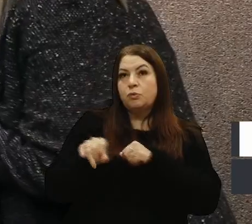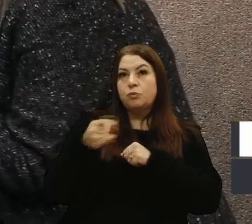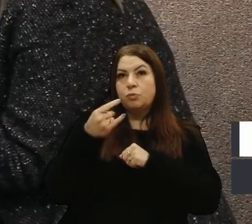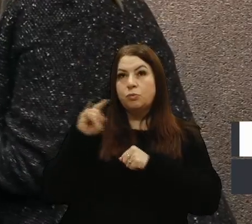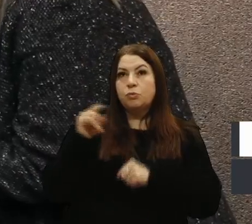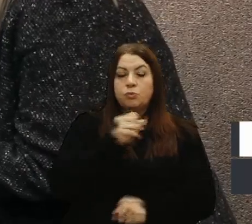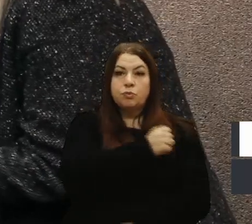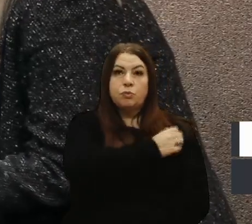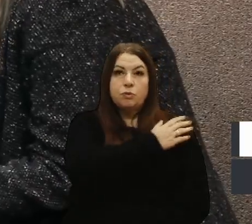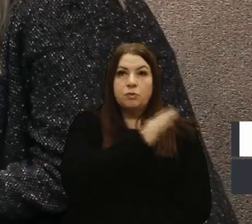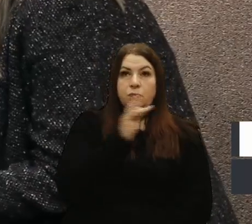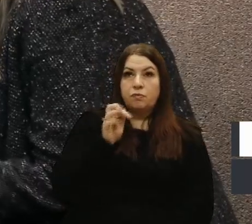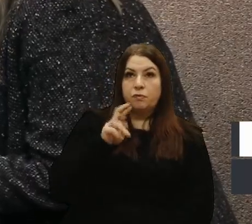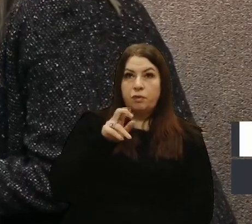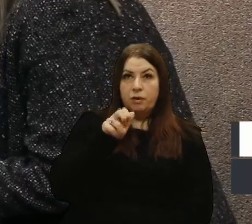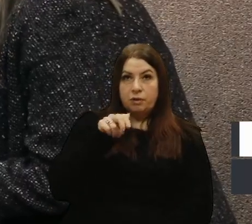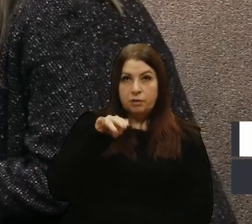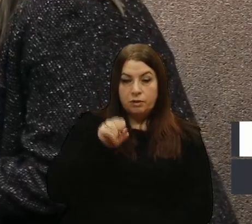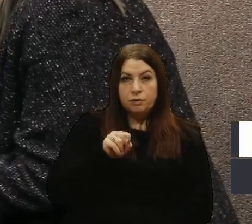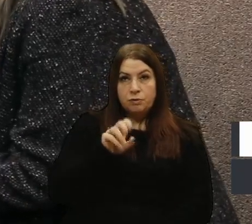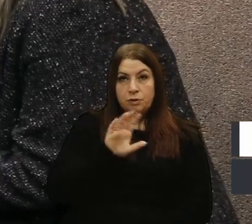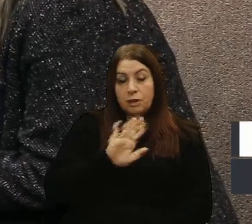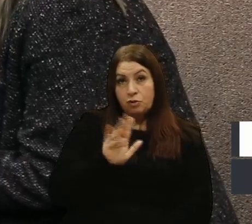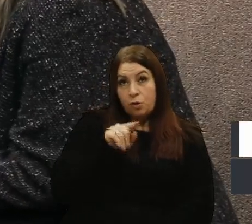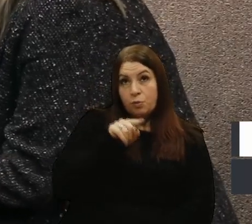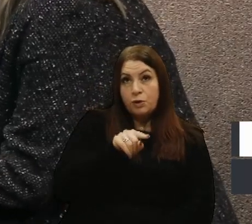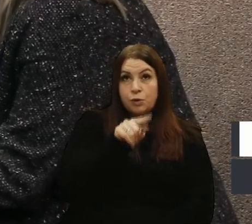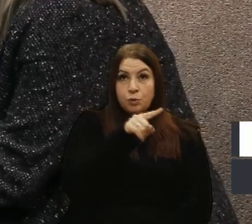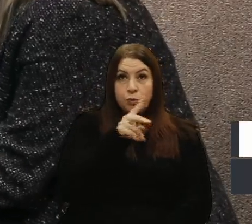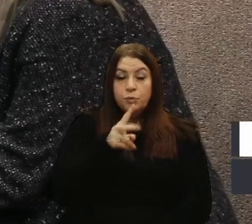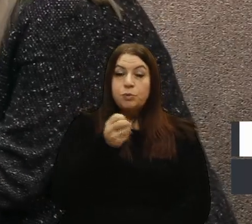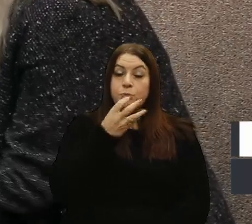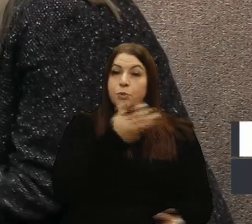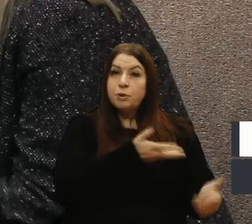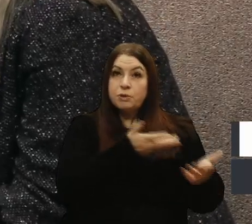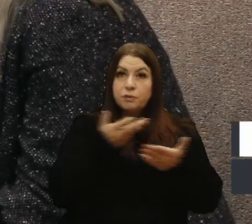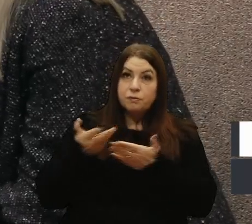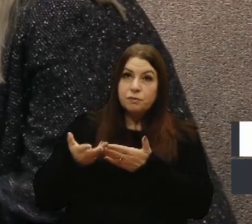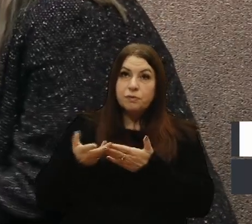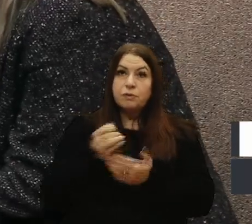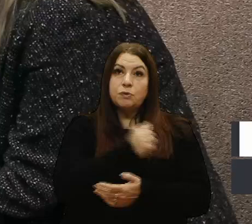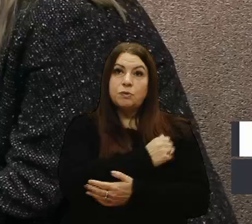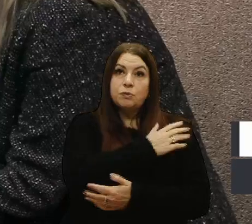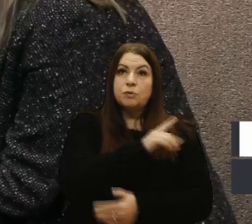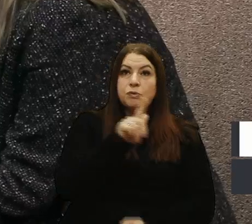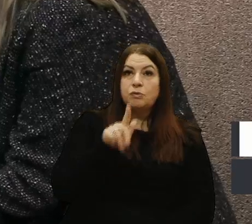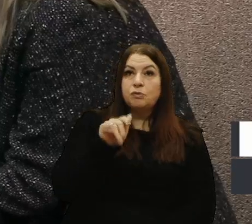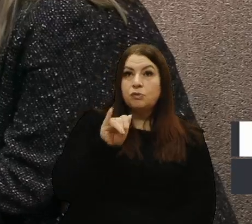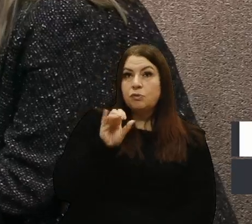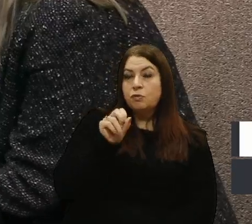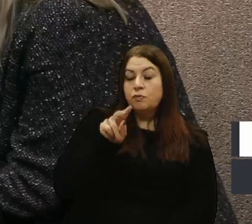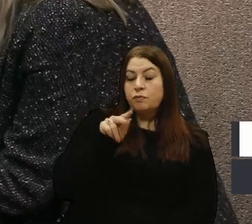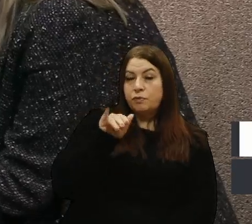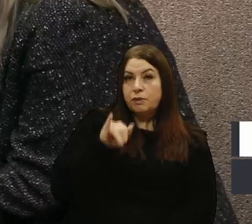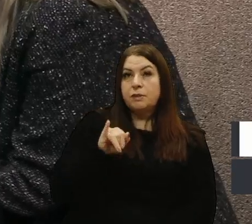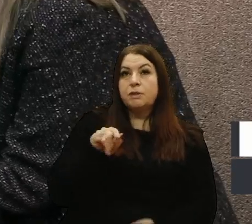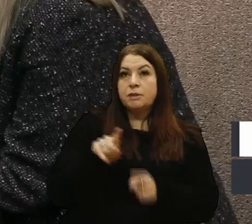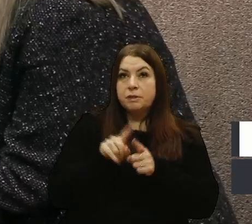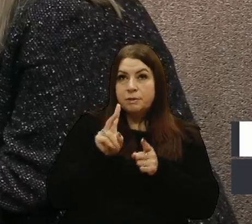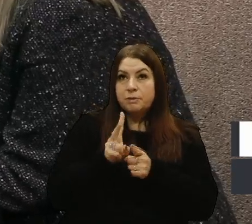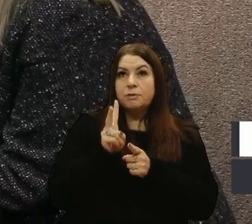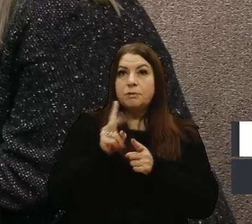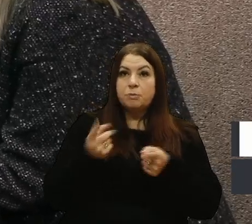Coronel Fernandes, que se despede aqui do 12, e dar boas-vindas para o amigo Coronel Giovanni também, que a gente continue sendo